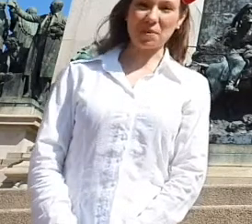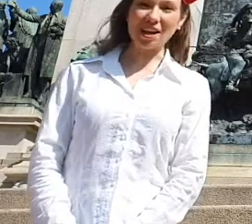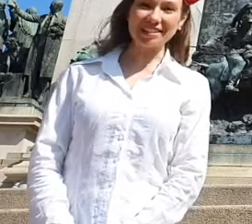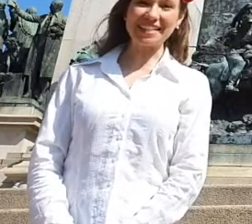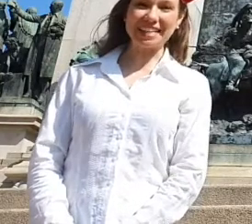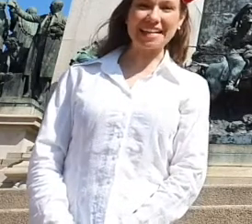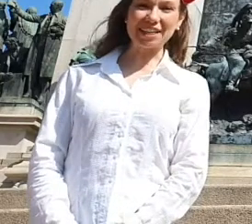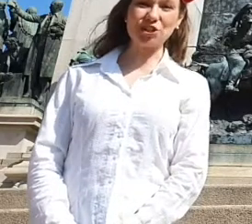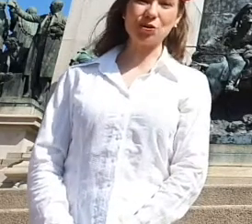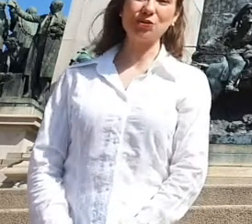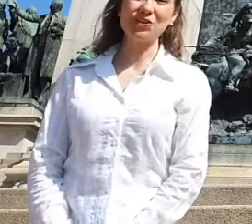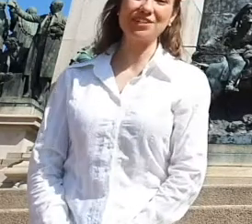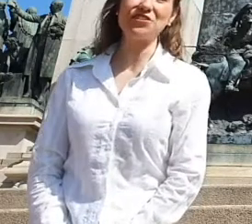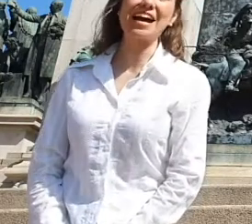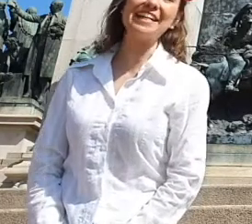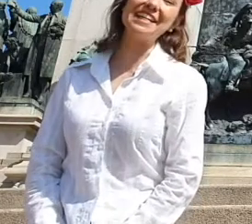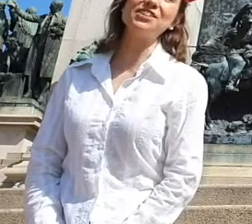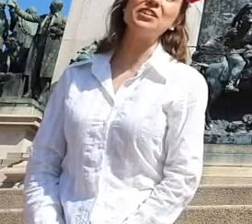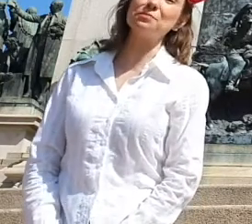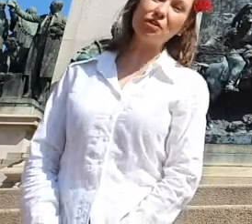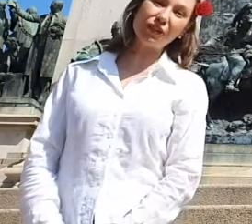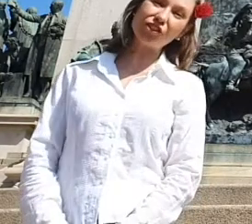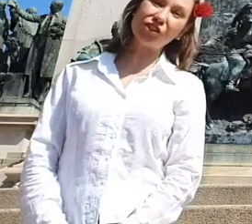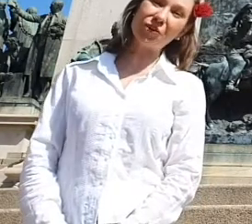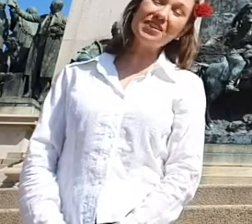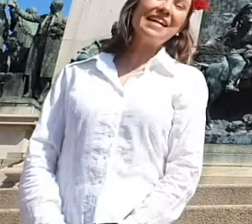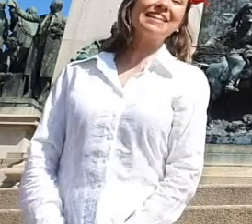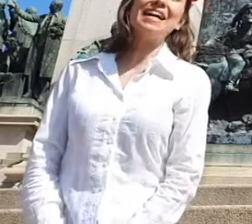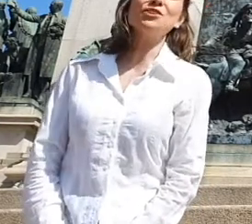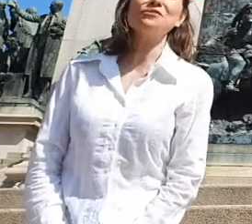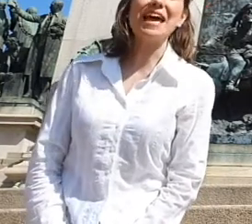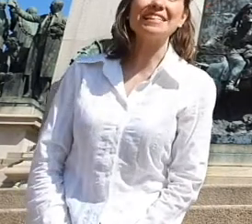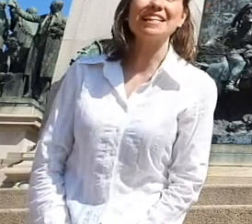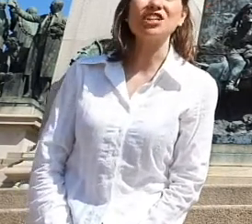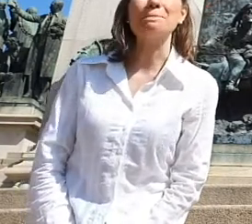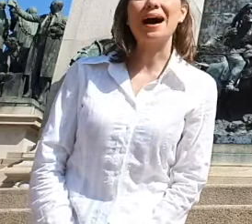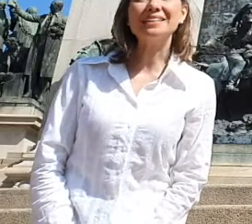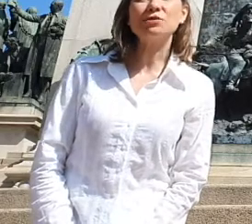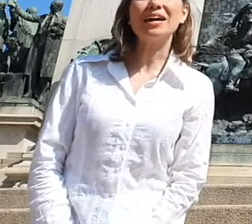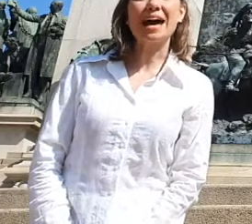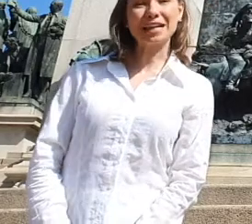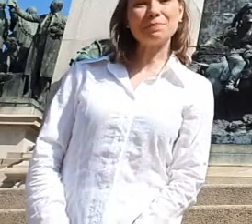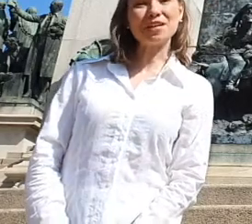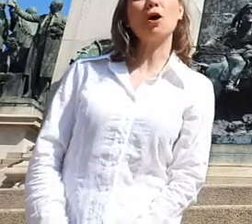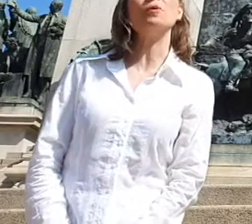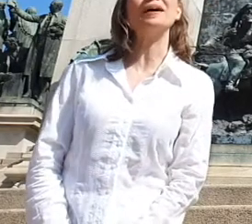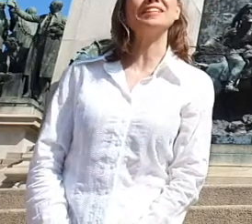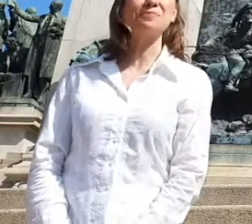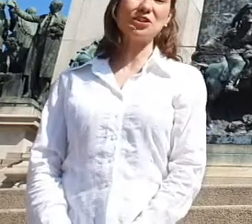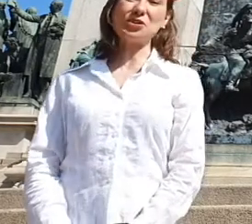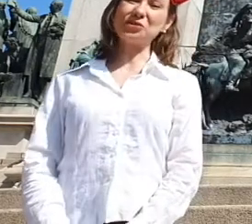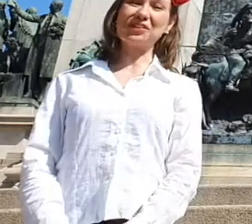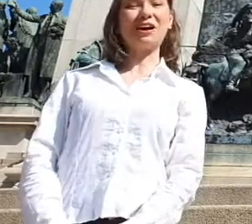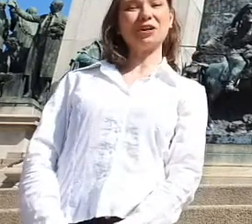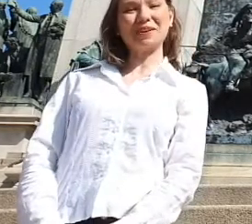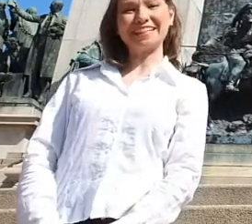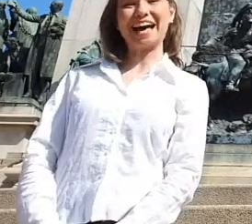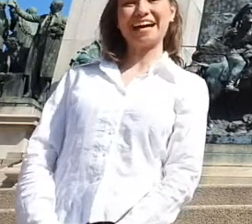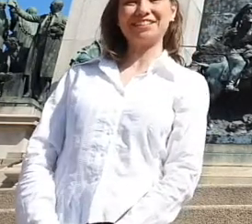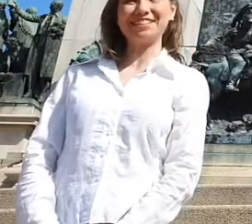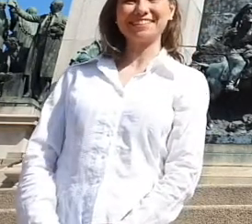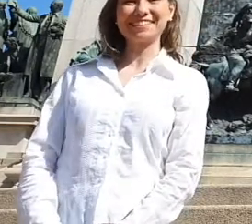conceito da Mostra Sesc de Culturas no Cariri 2021 traz o viés da Chapada do Araripe como patrimônio